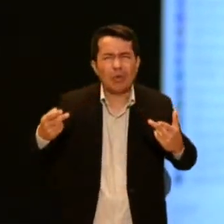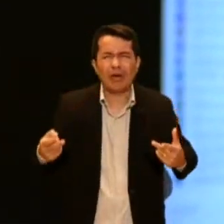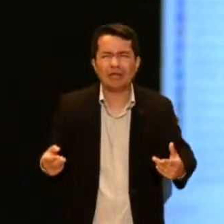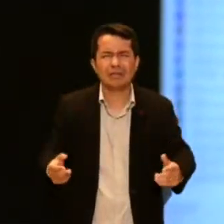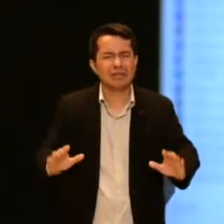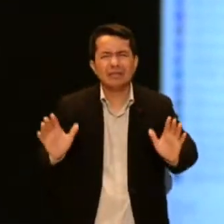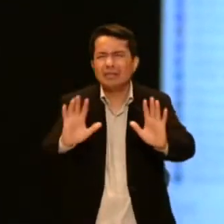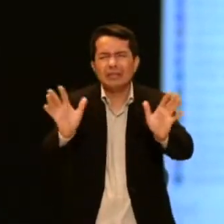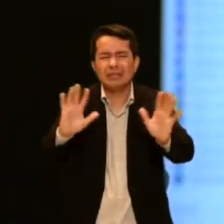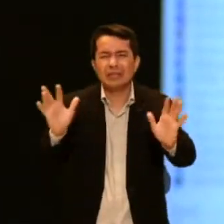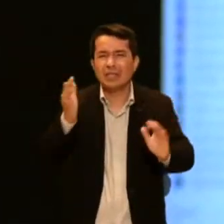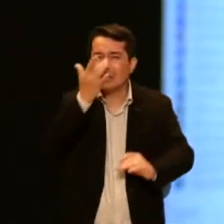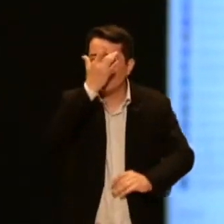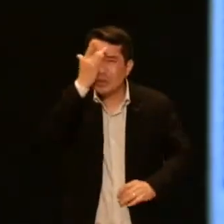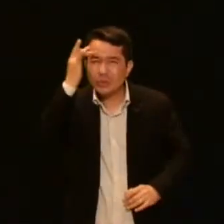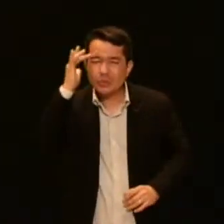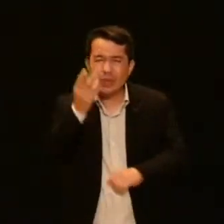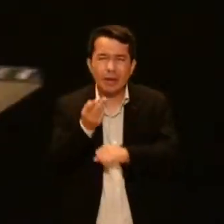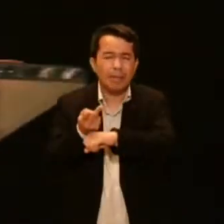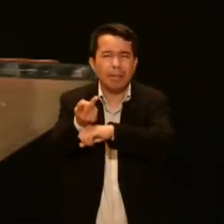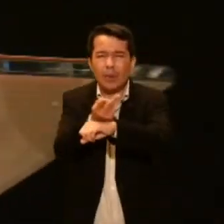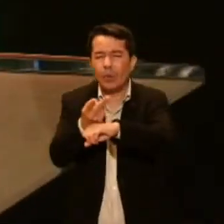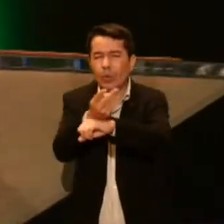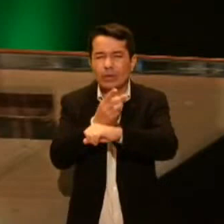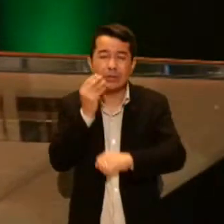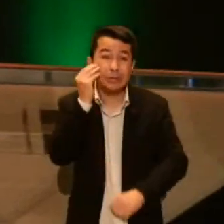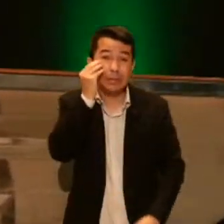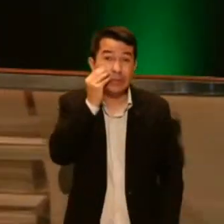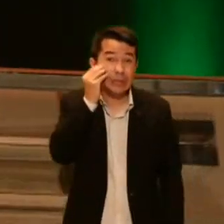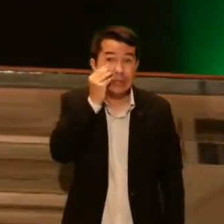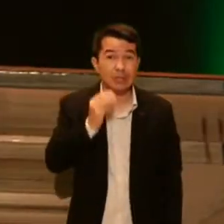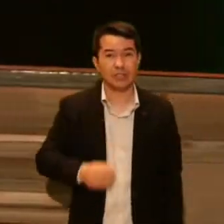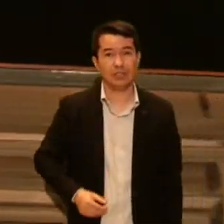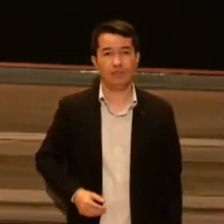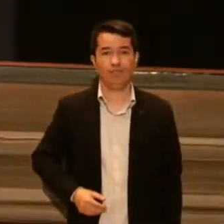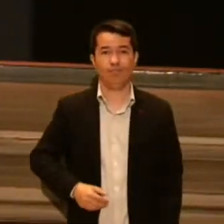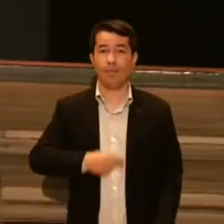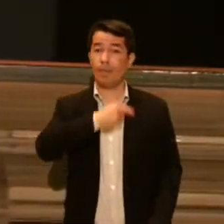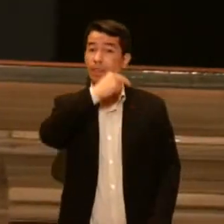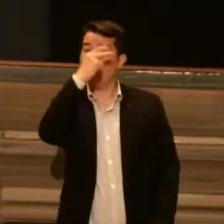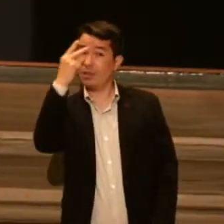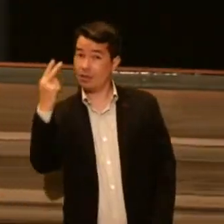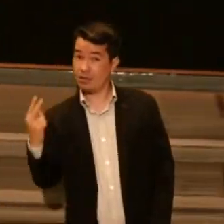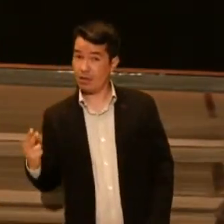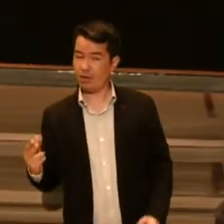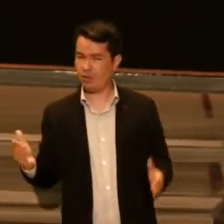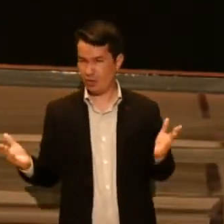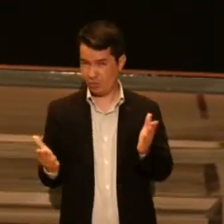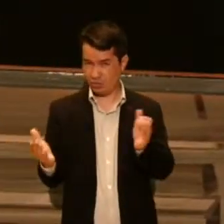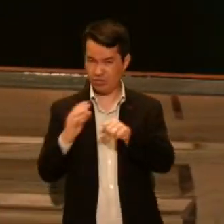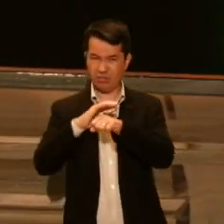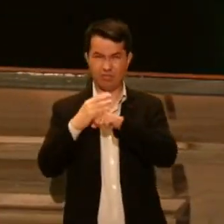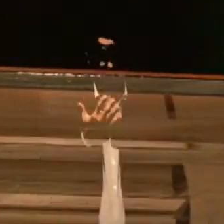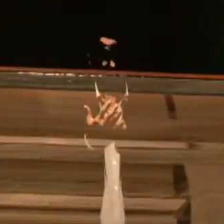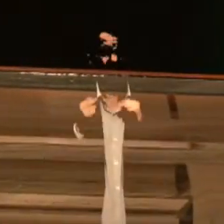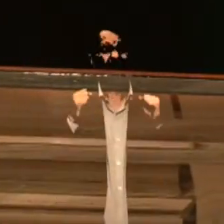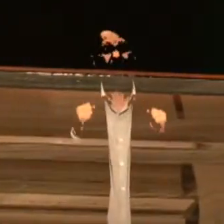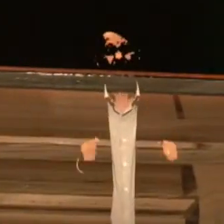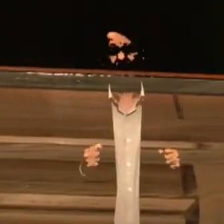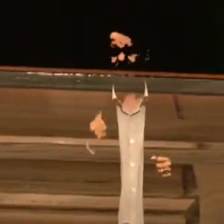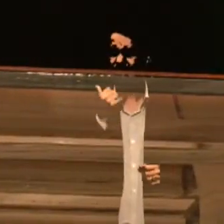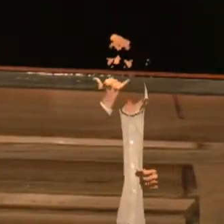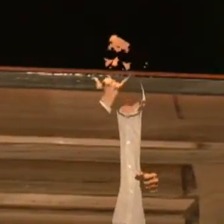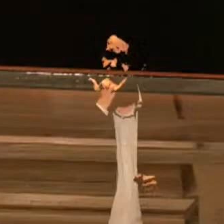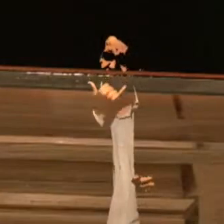essência. E esse Natal da pandemia pode ser um Natal da reconciliação, o Natal do perdão,